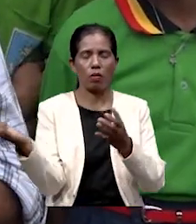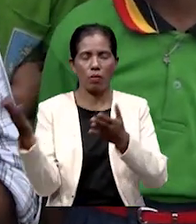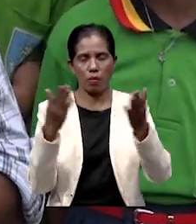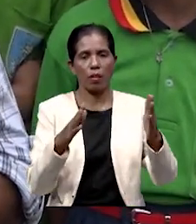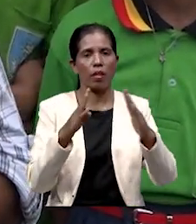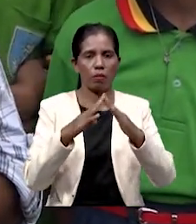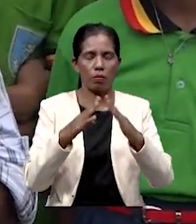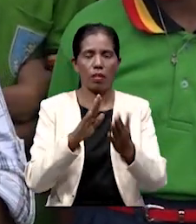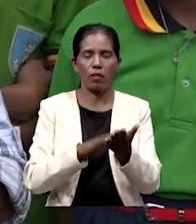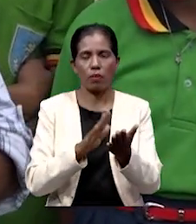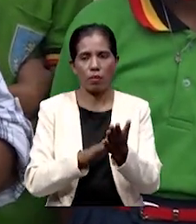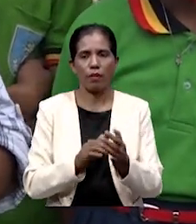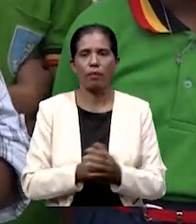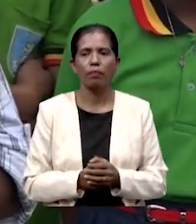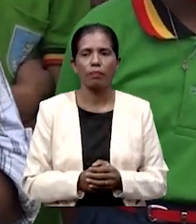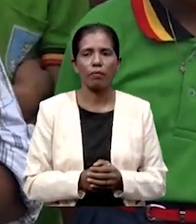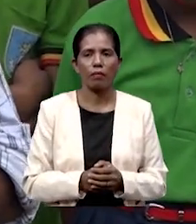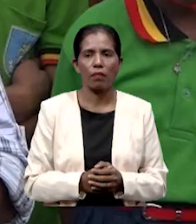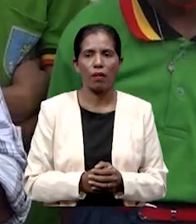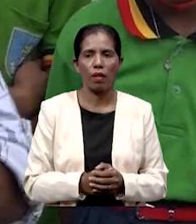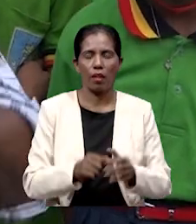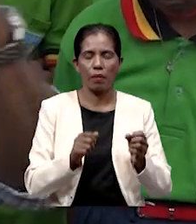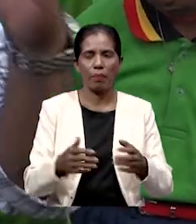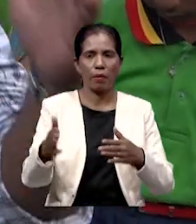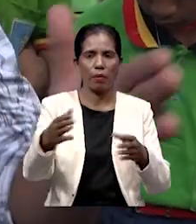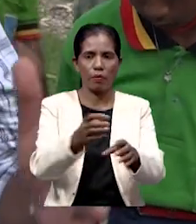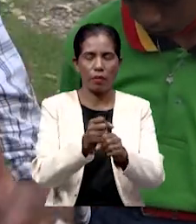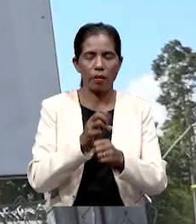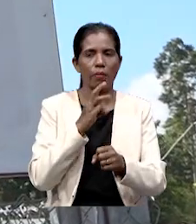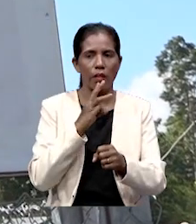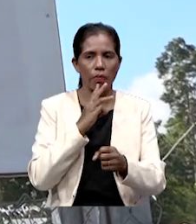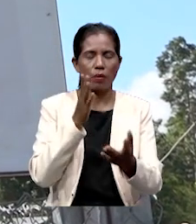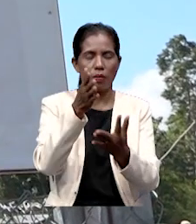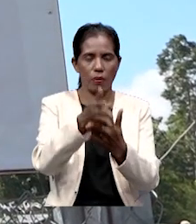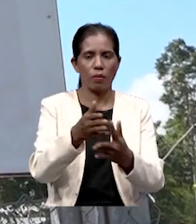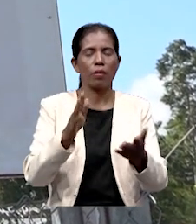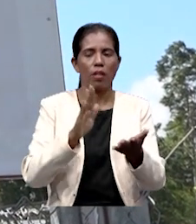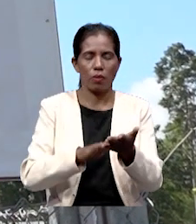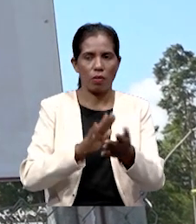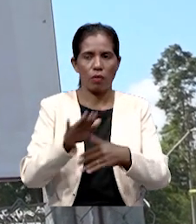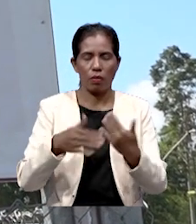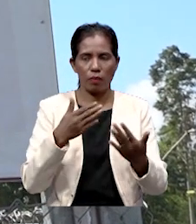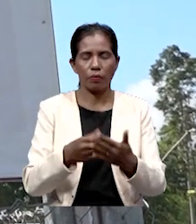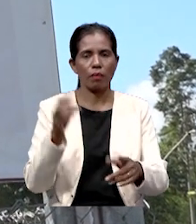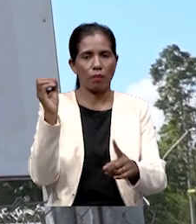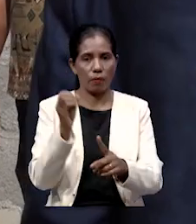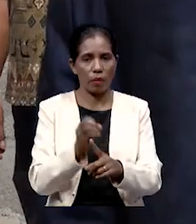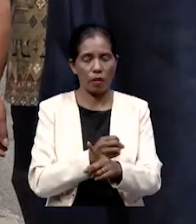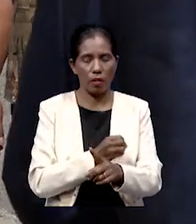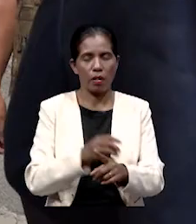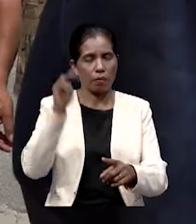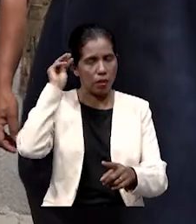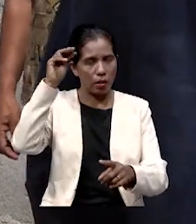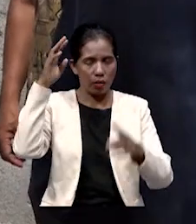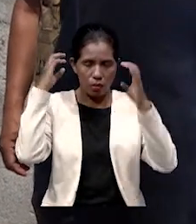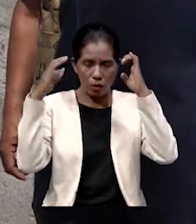buka maneira de diak para a vez bel dar be sirne ba to o tu escola ia oportunidade ne ministro da educação juventude no